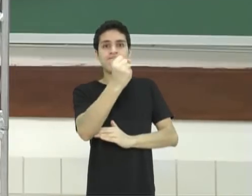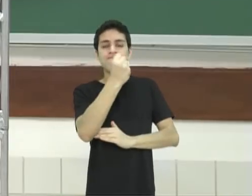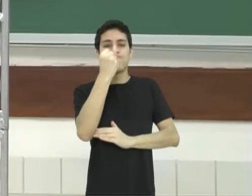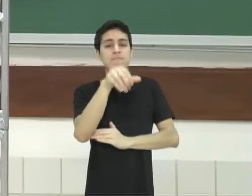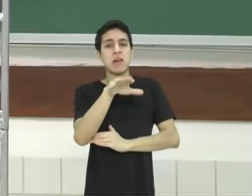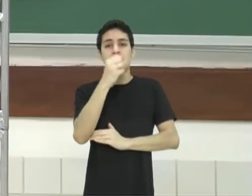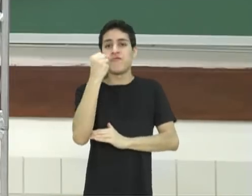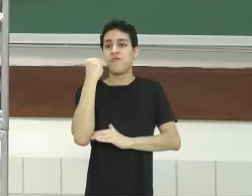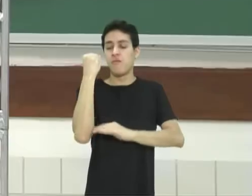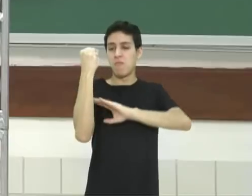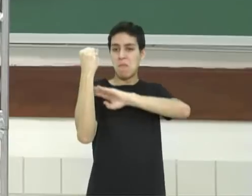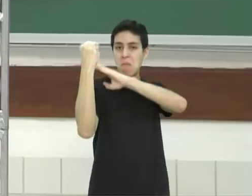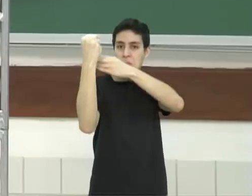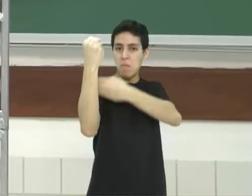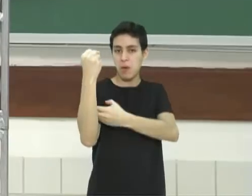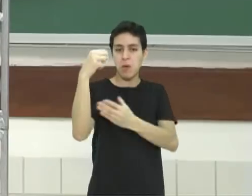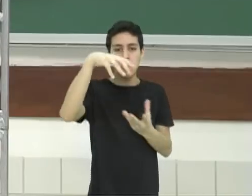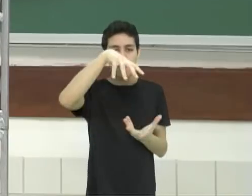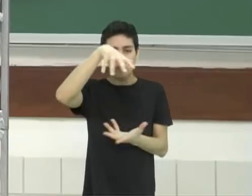planeta.